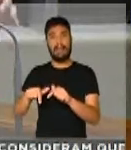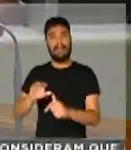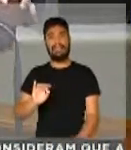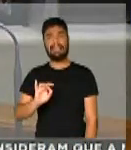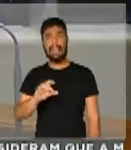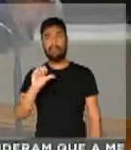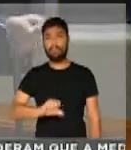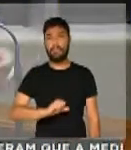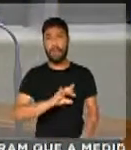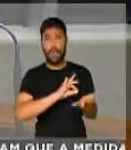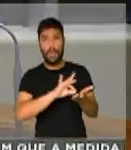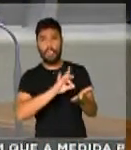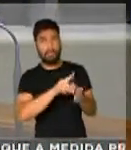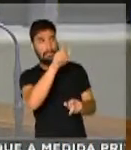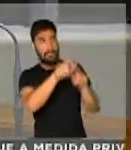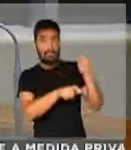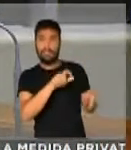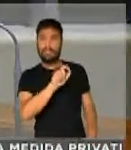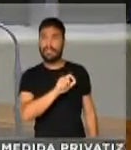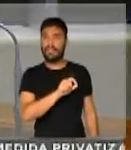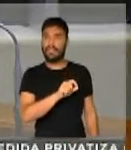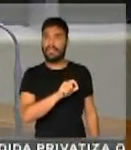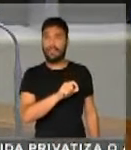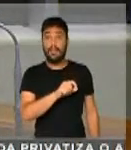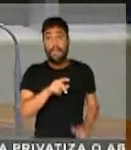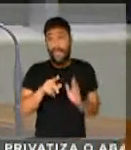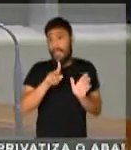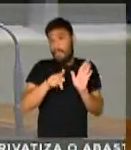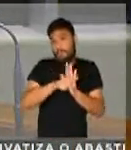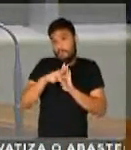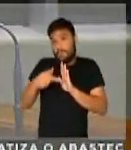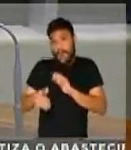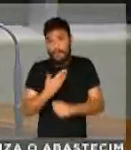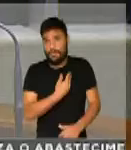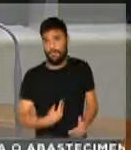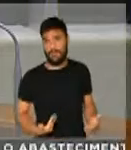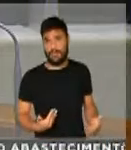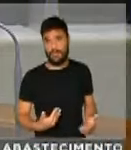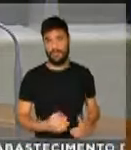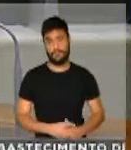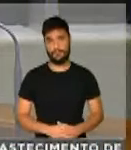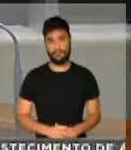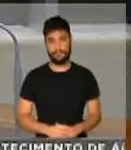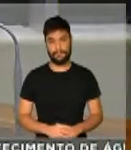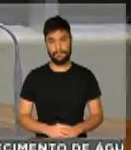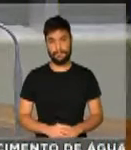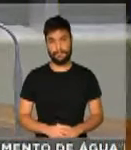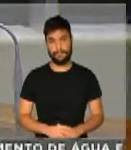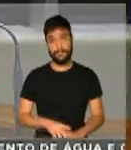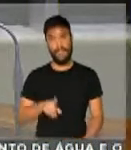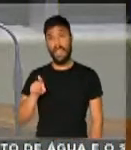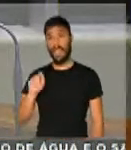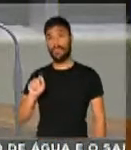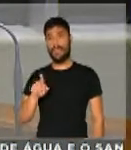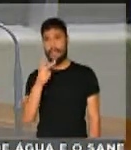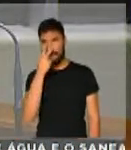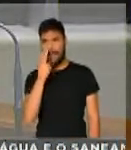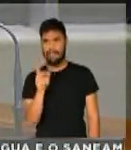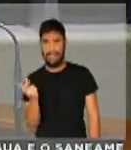trabalhar de maneira adequada são eles mesmos. É a